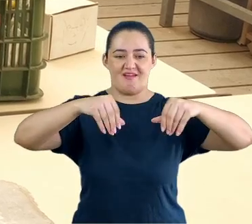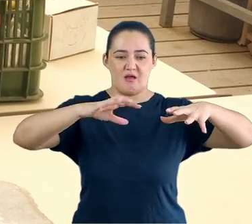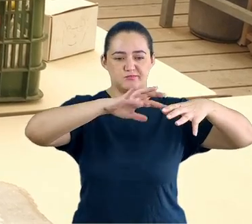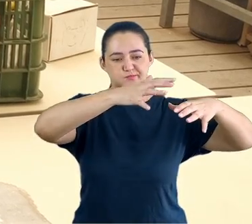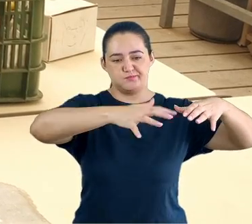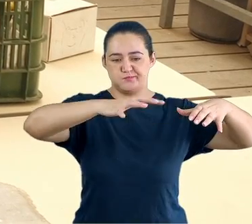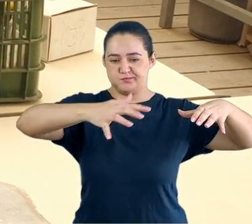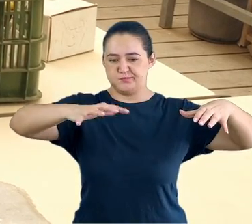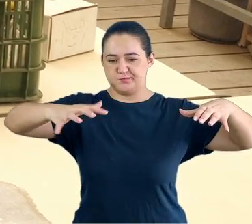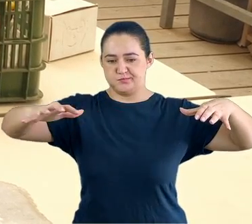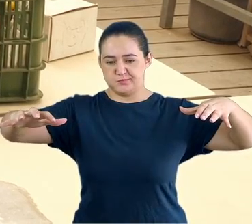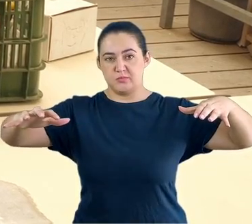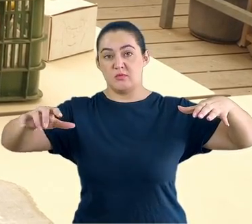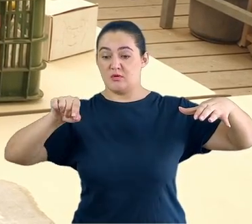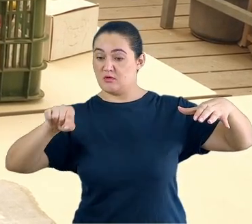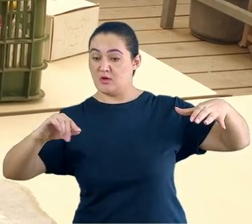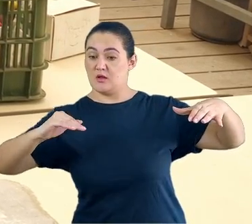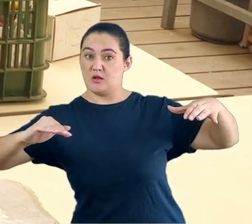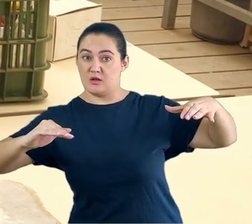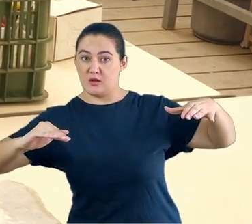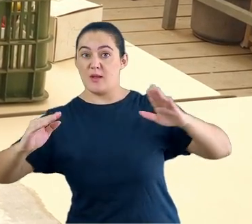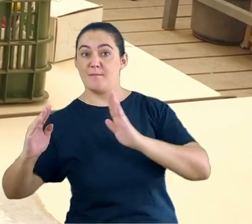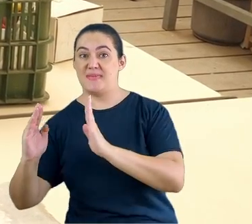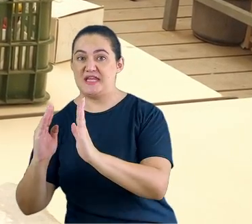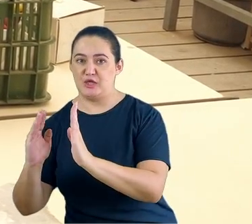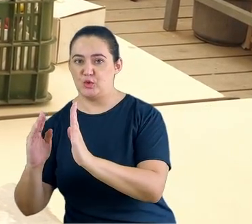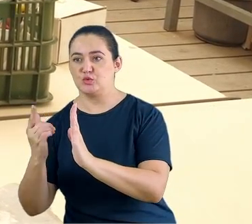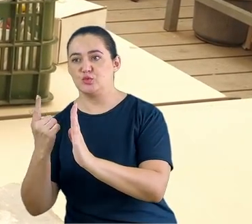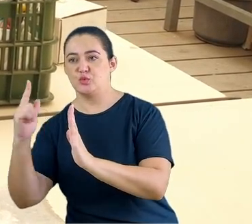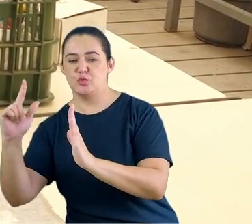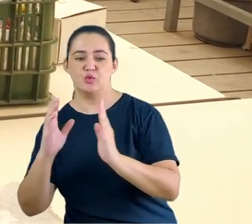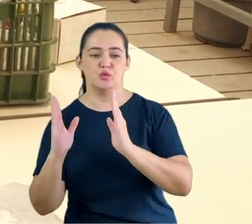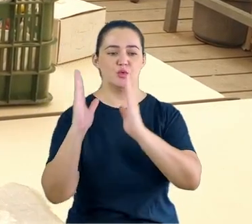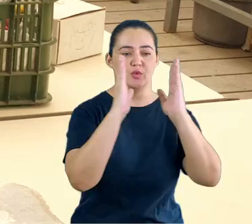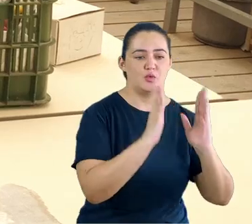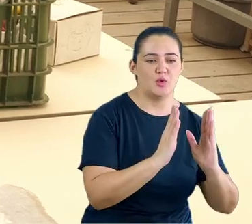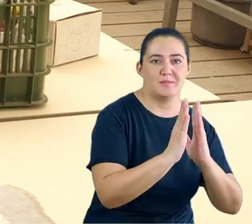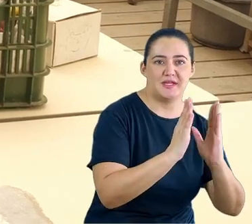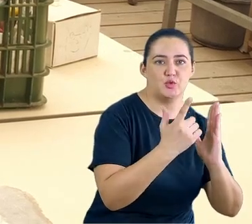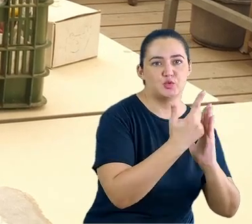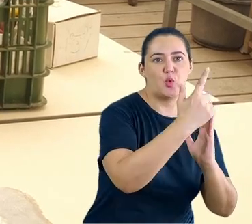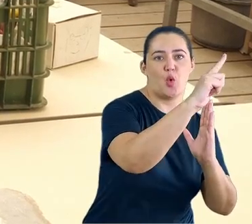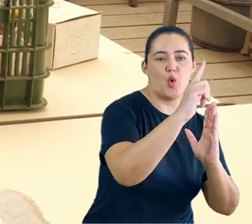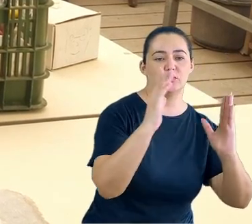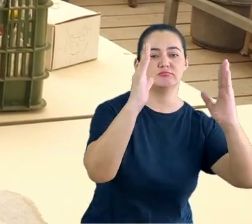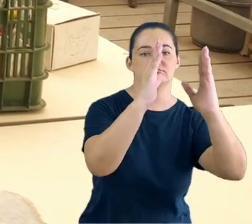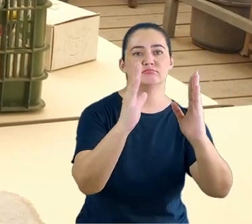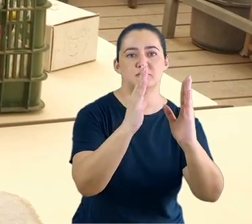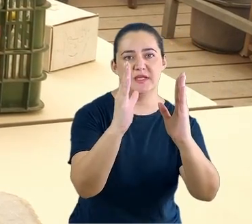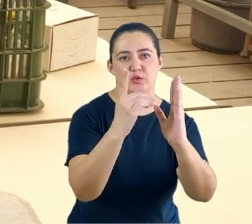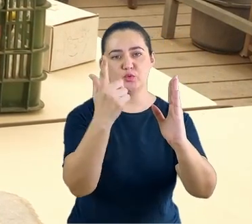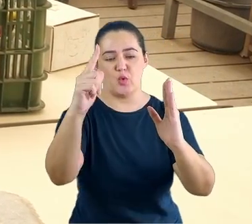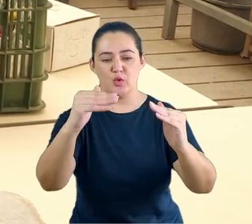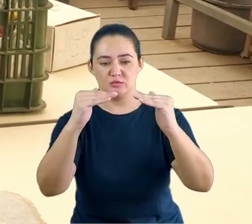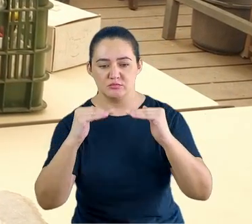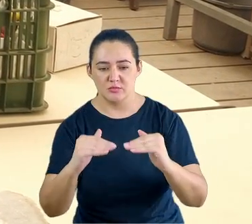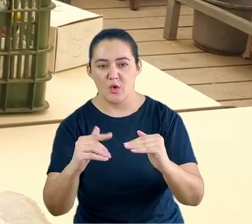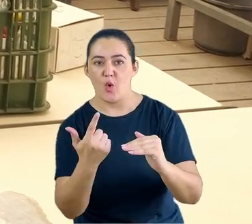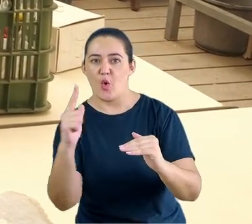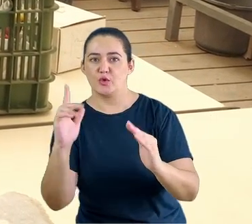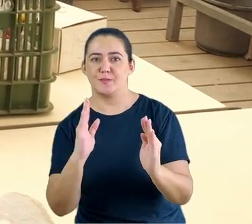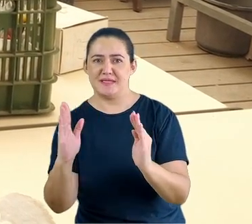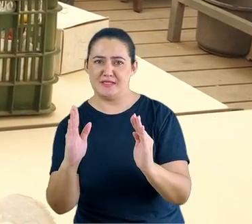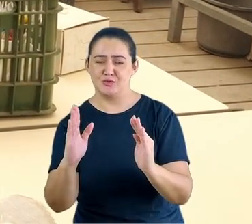estratigrafia, numa escavação regular, você tem tudo isso em etapas, em camadas de assentamento. Porém, o que encontramos aqui é